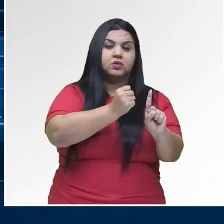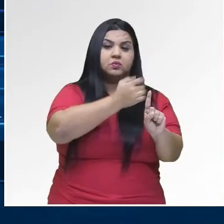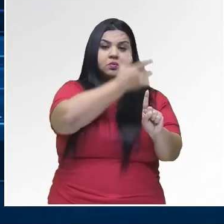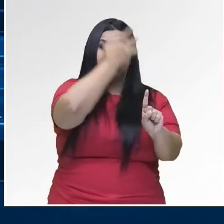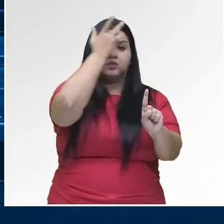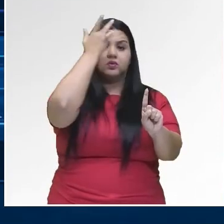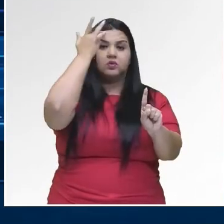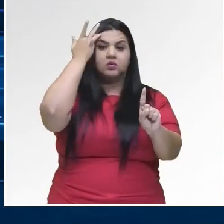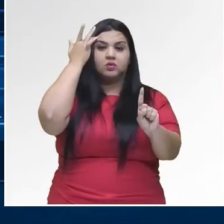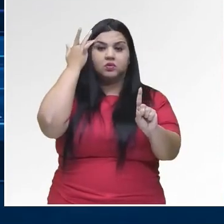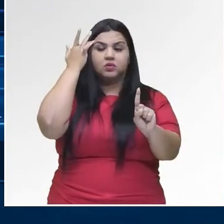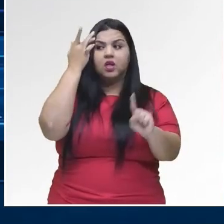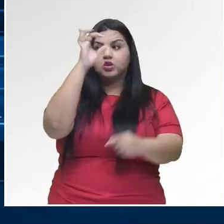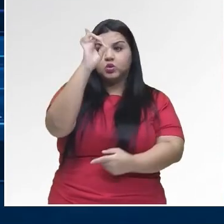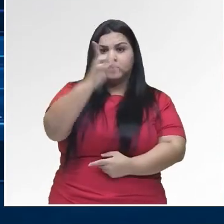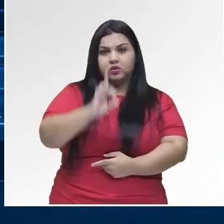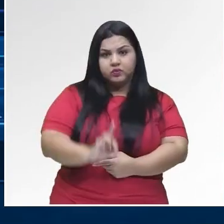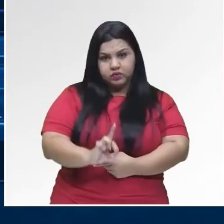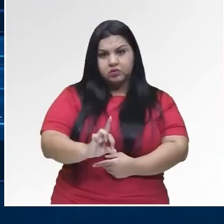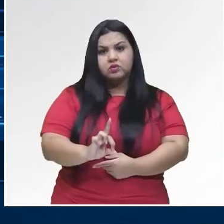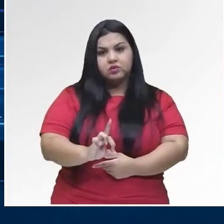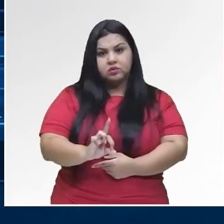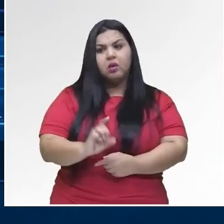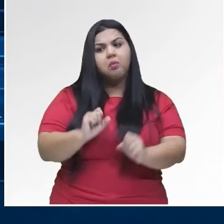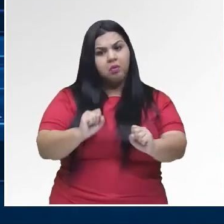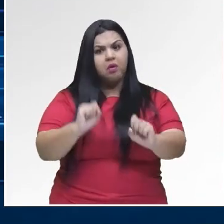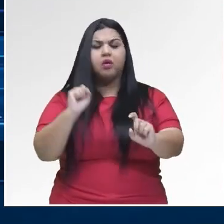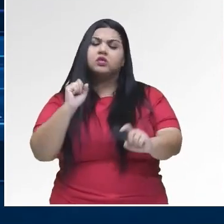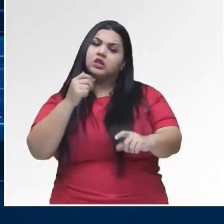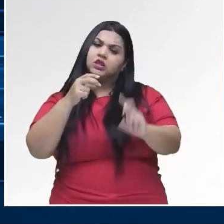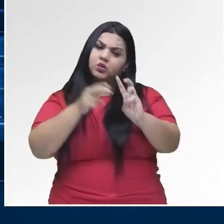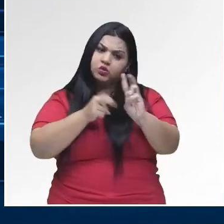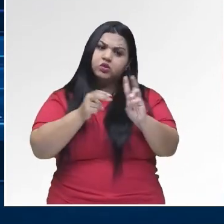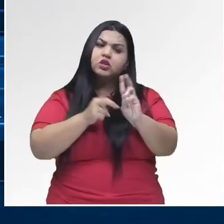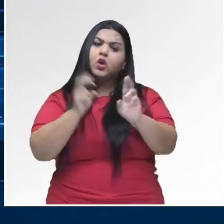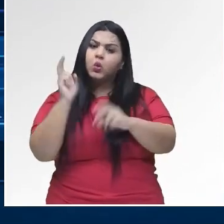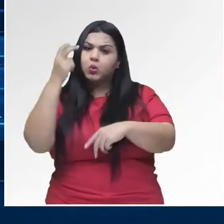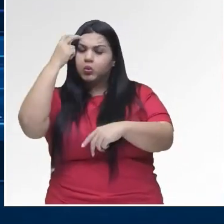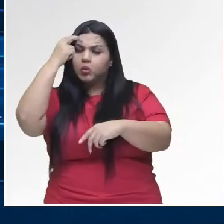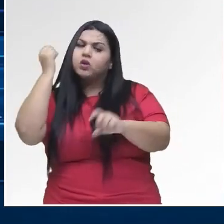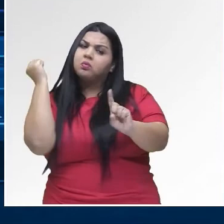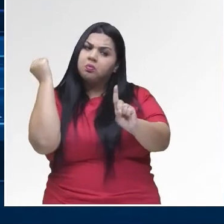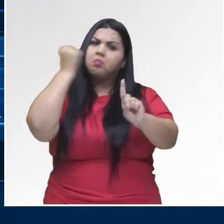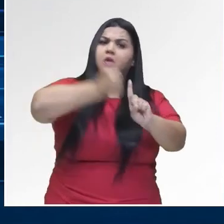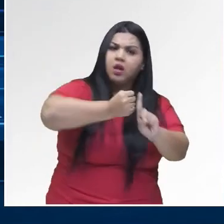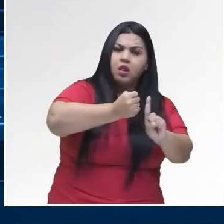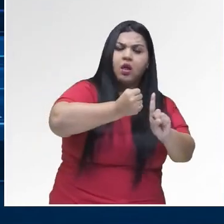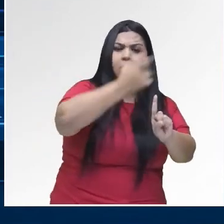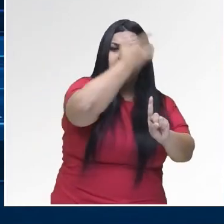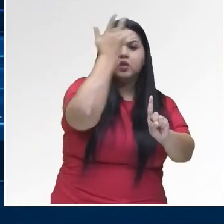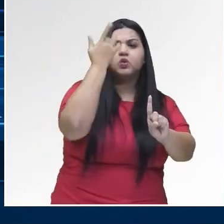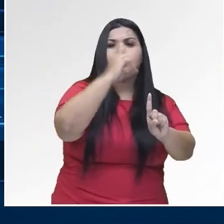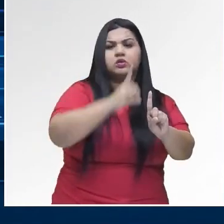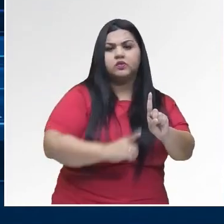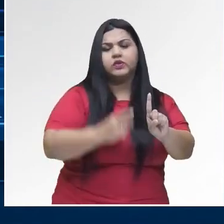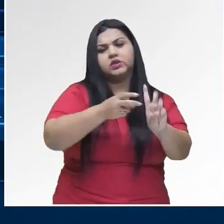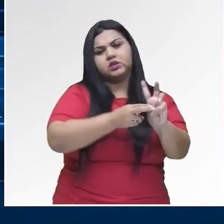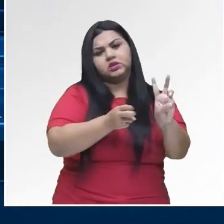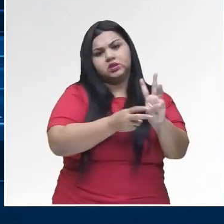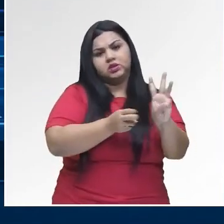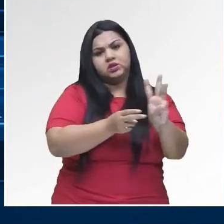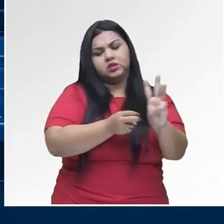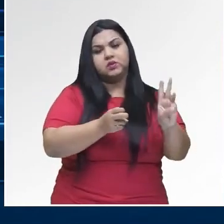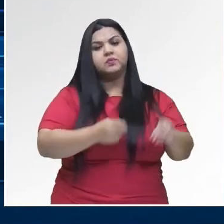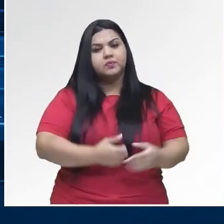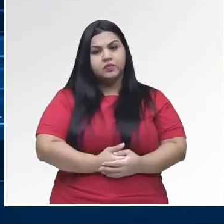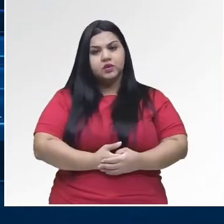pessoas que são deficientes, por exemplo. Há culturas que permitem, que nascem com deficiência, né,